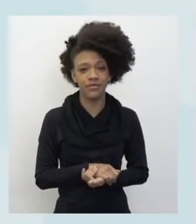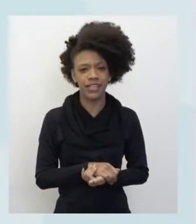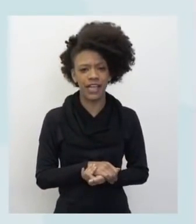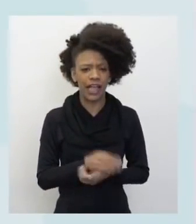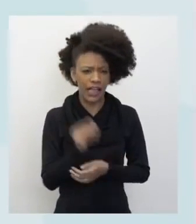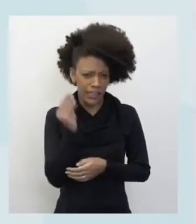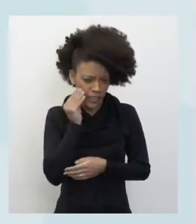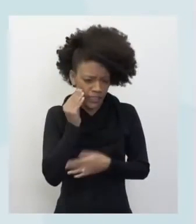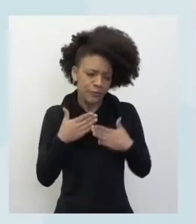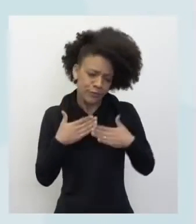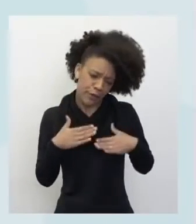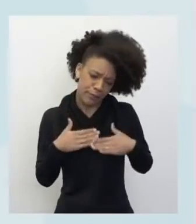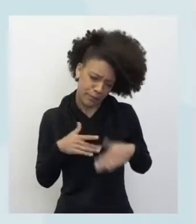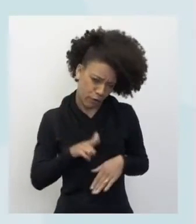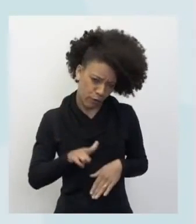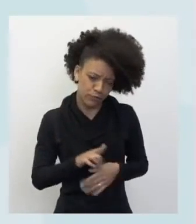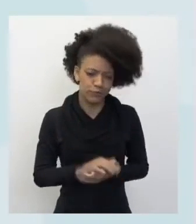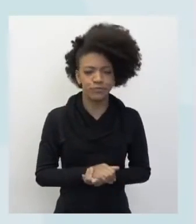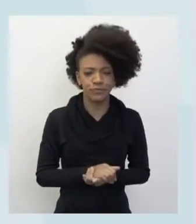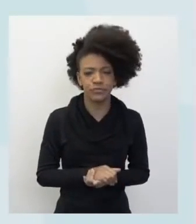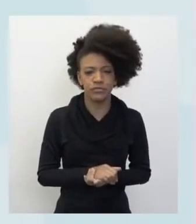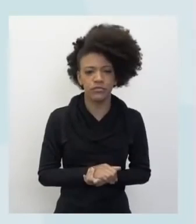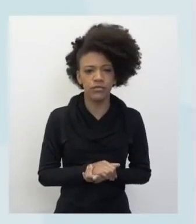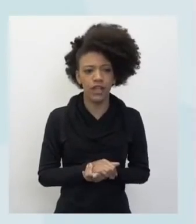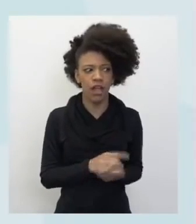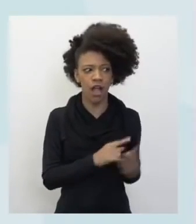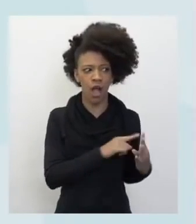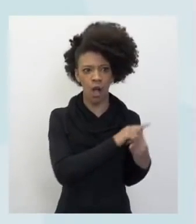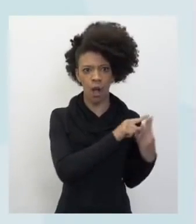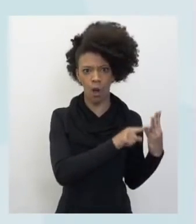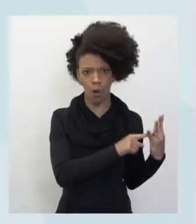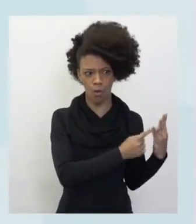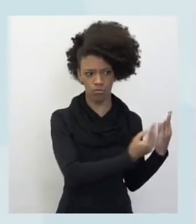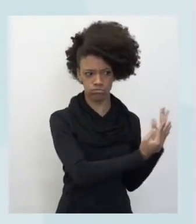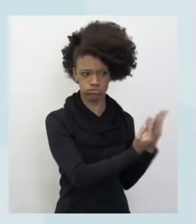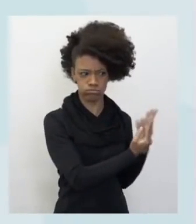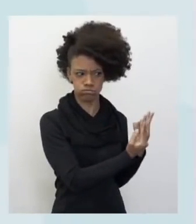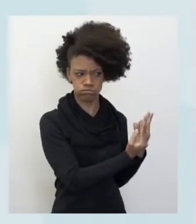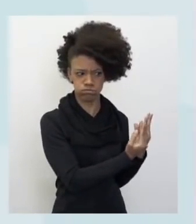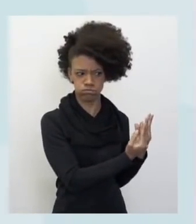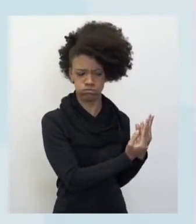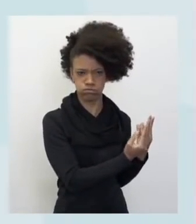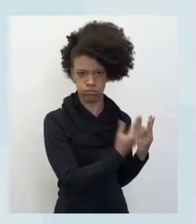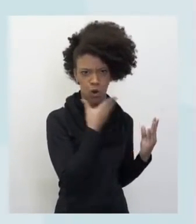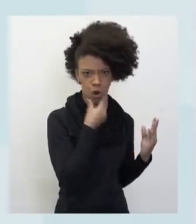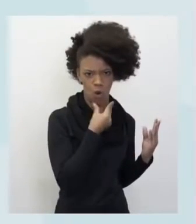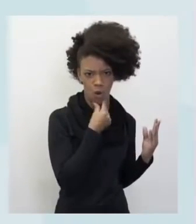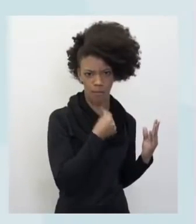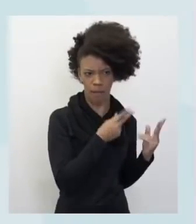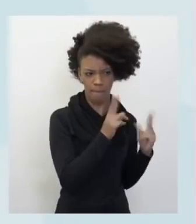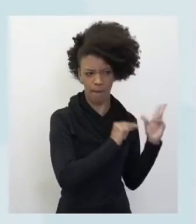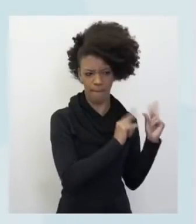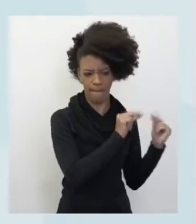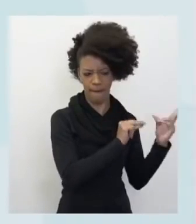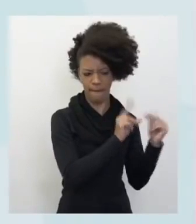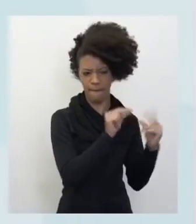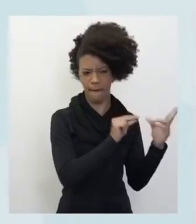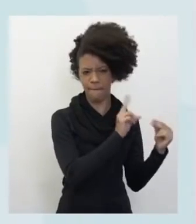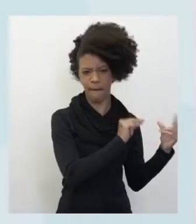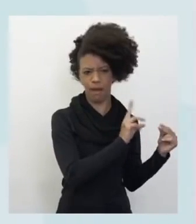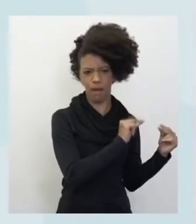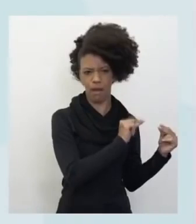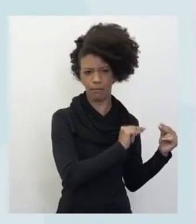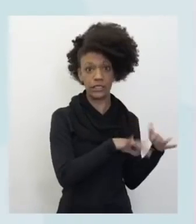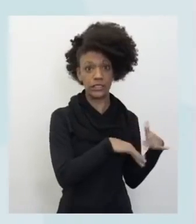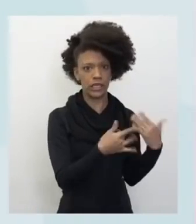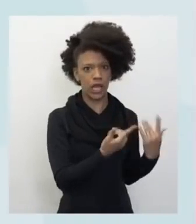tentando se acalmar. Outros 4 pescadores se juntaram. Falavam de tudo. Um